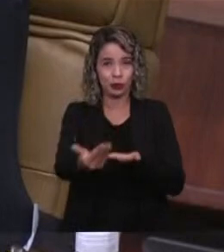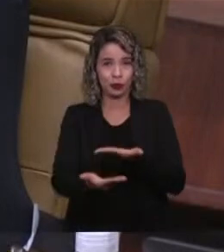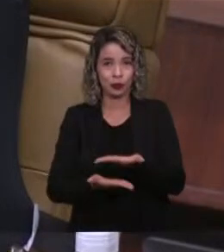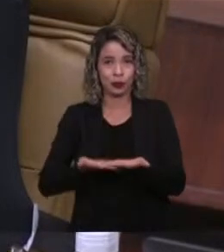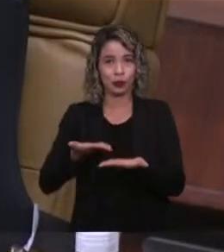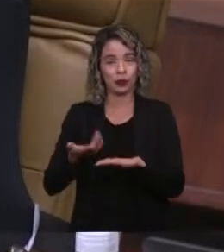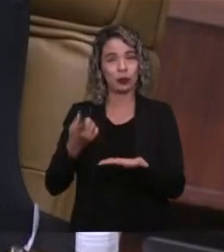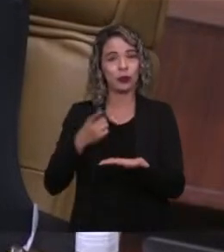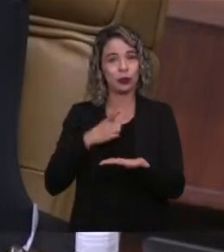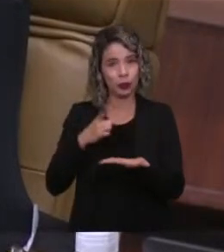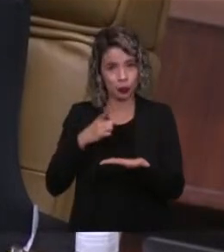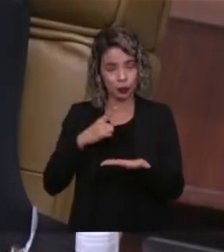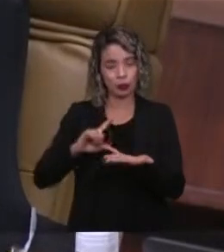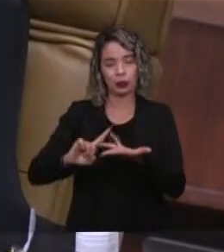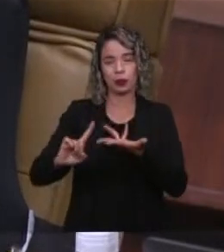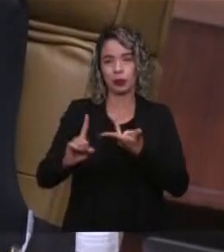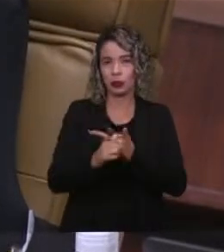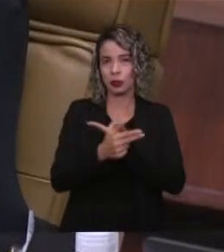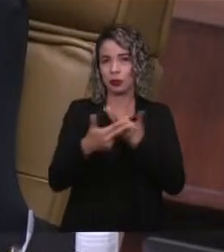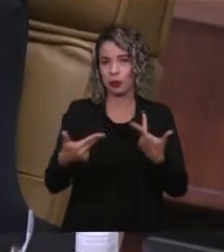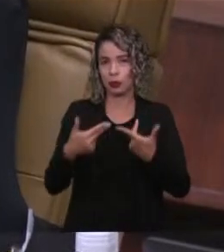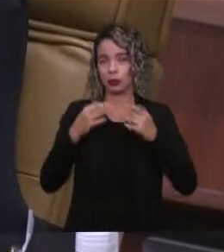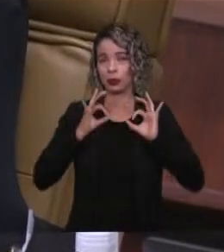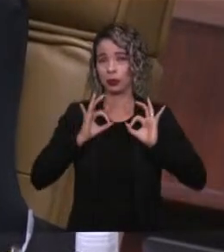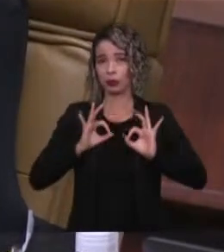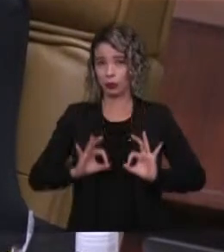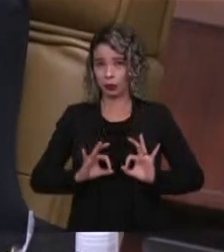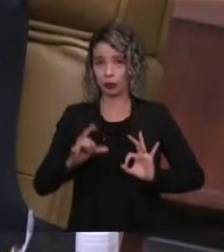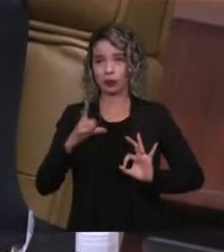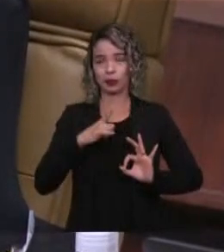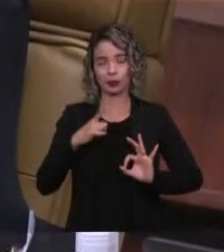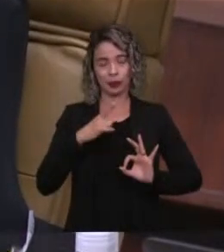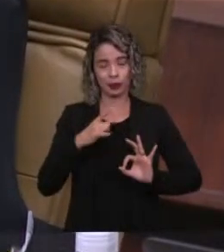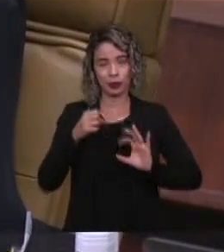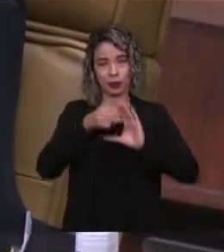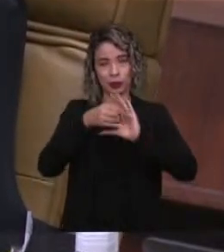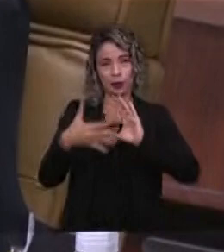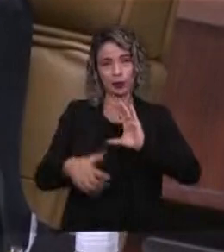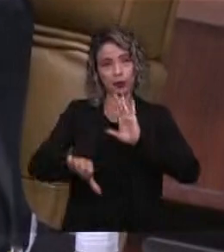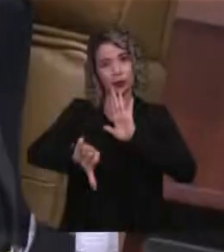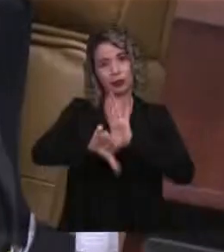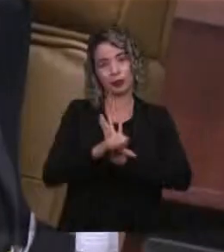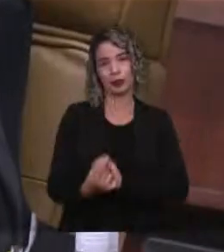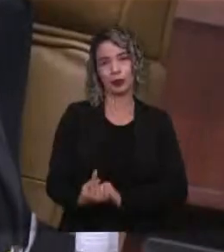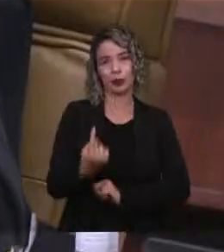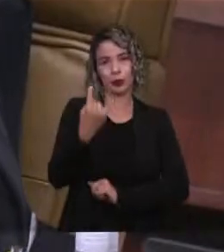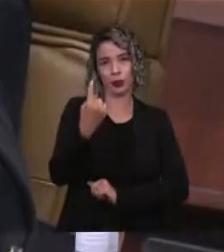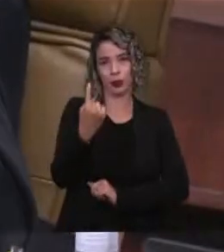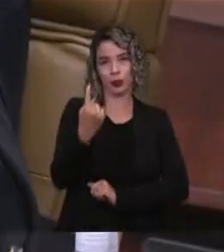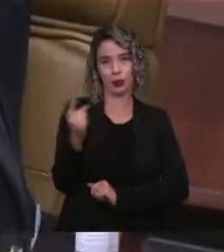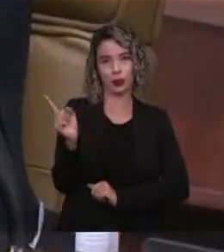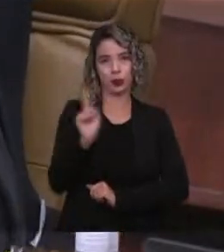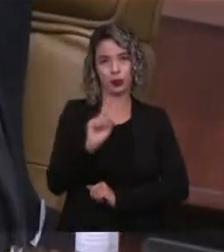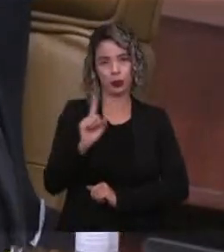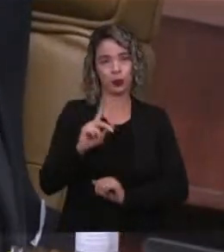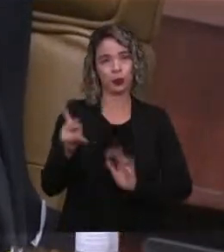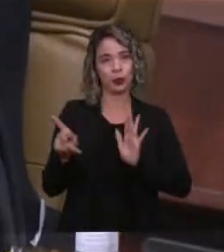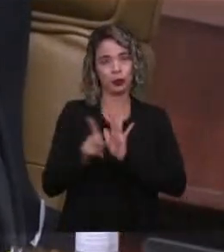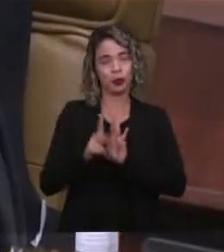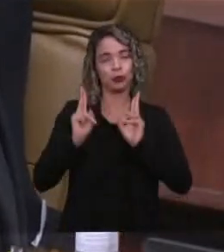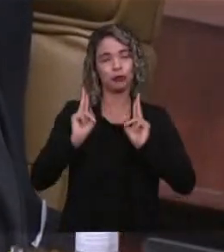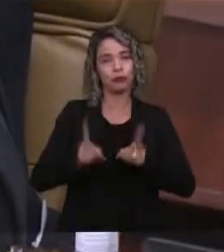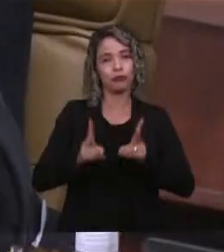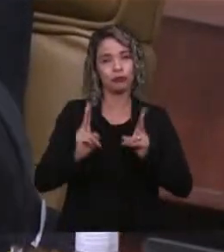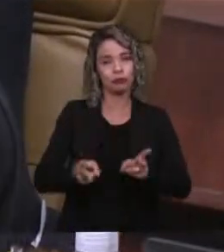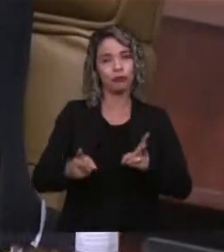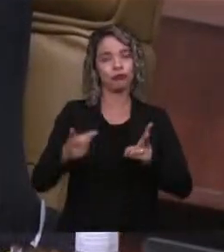ciclo complexo de atos caracteriza crime único, não havendo que se falar em continuidade